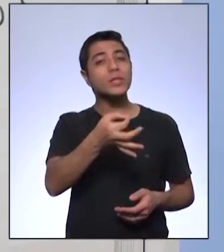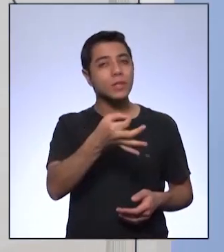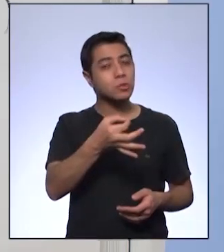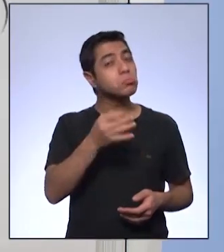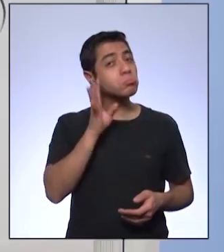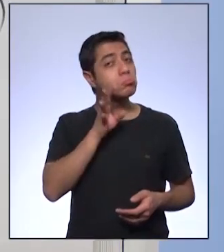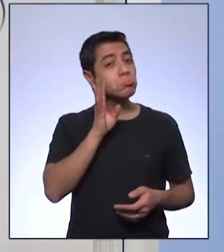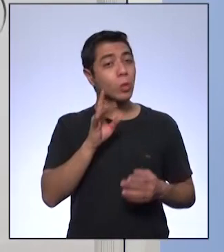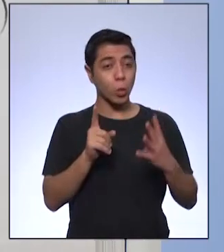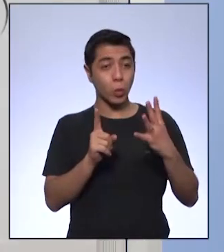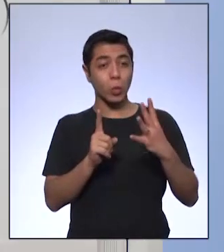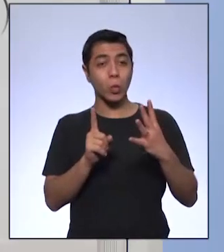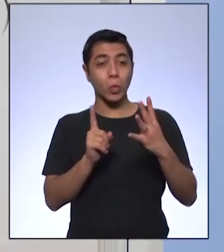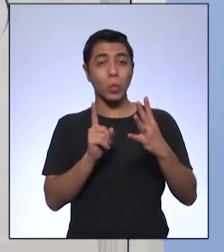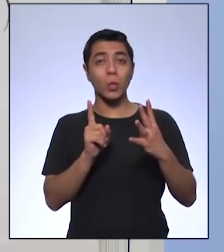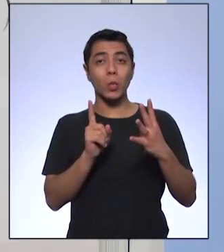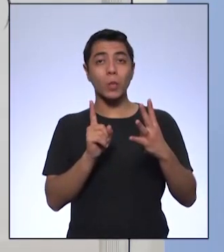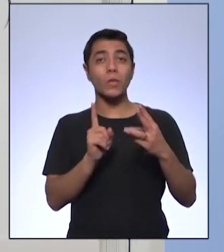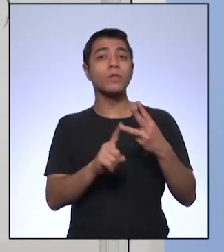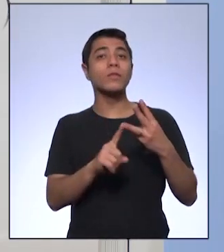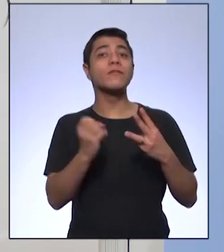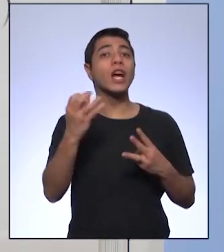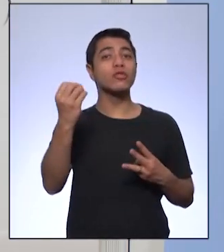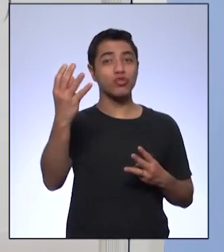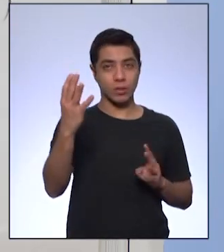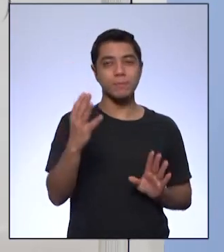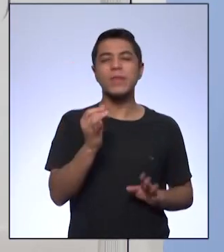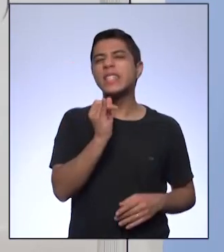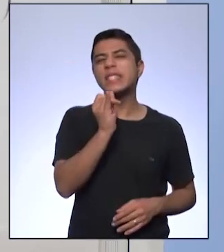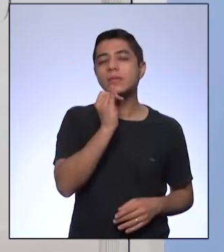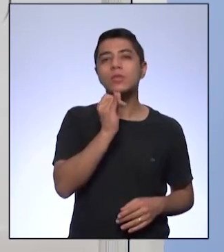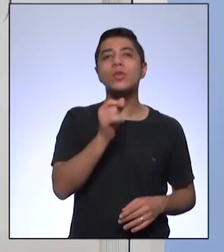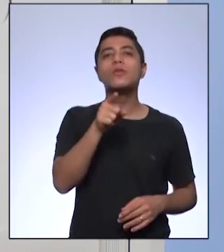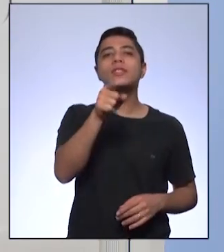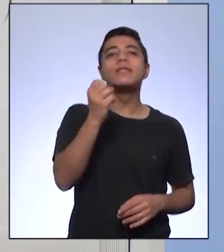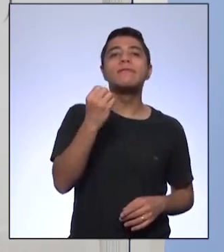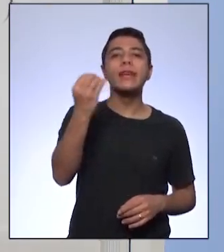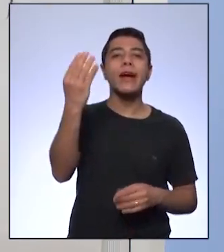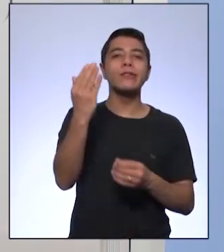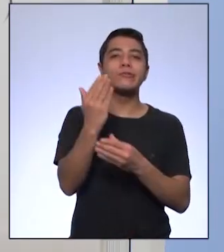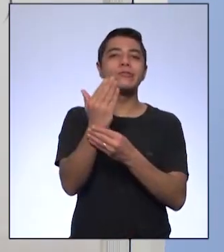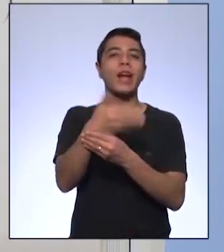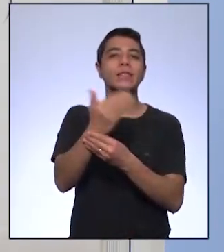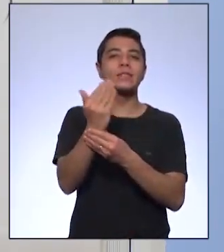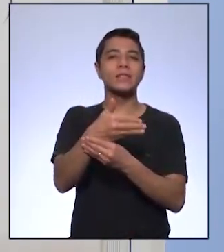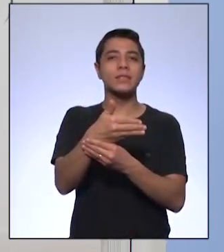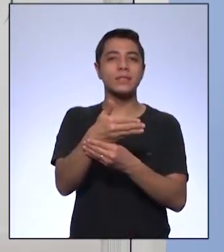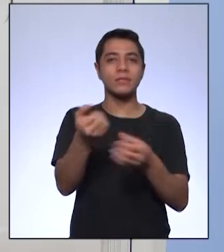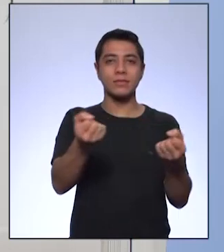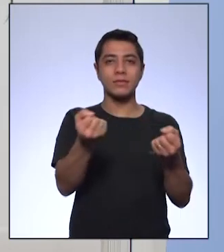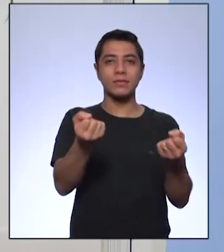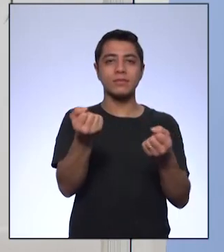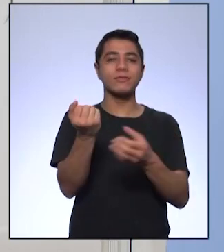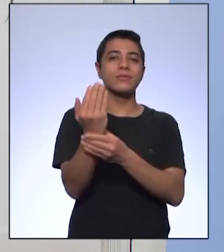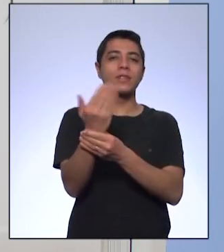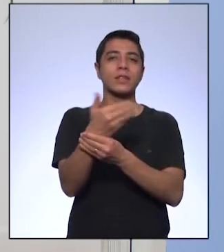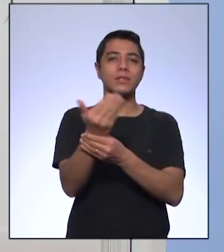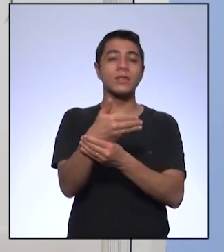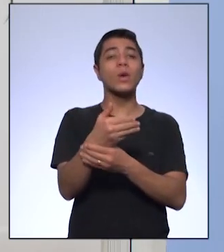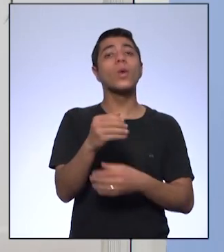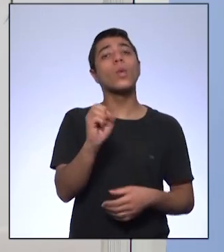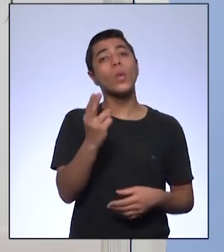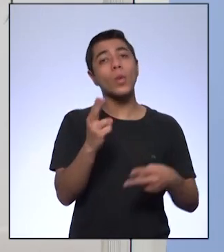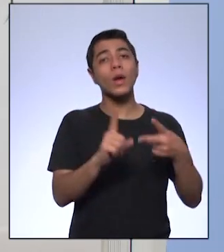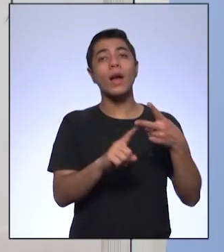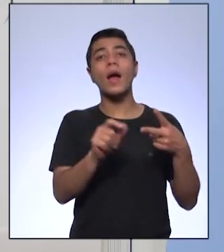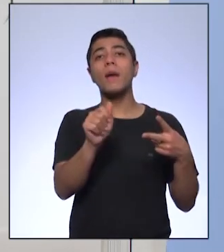Você viajar de táxi, né? Fala de viajar, mas qualquer viagem é, é comum. Tá? E as viagens por